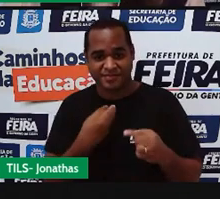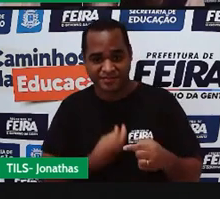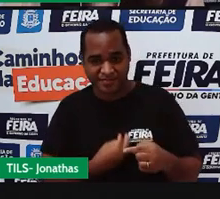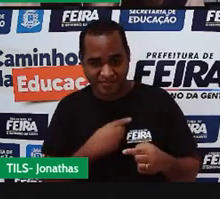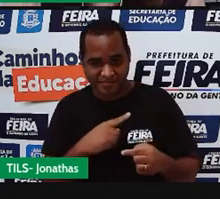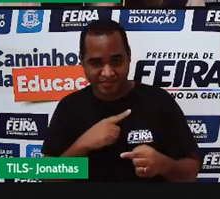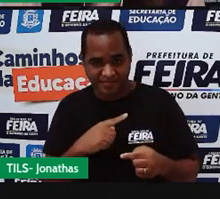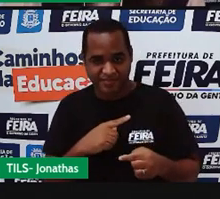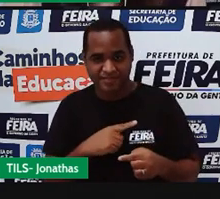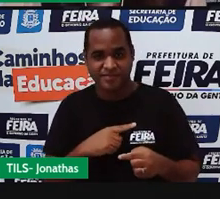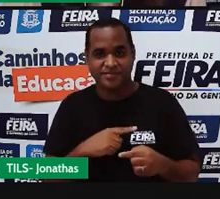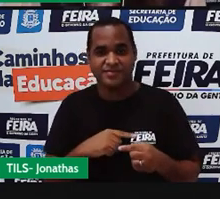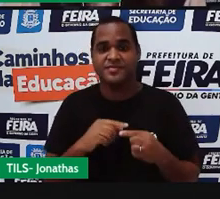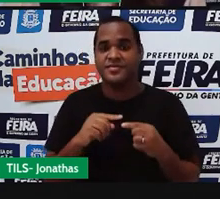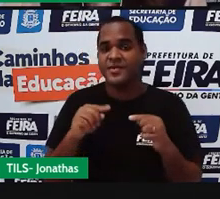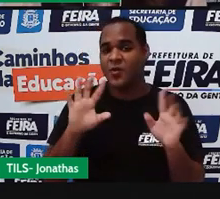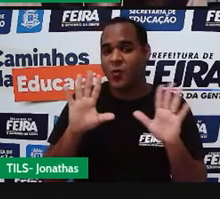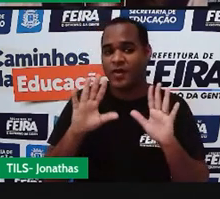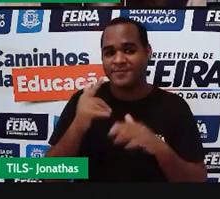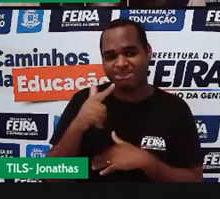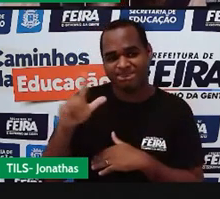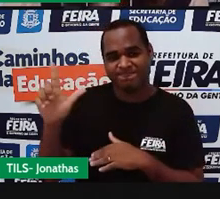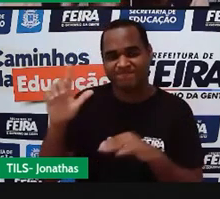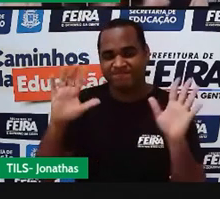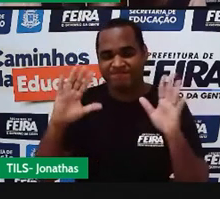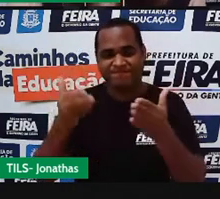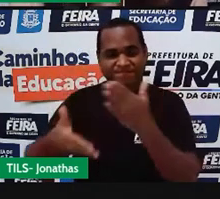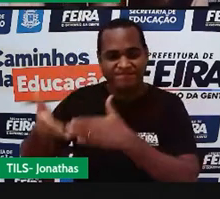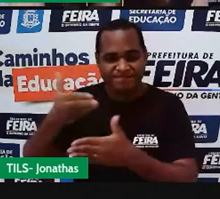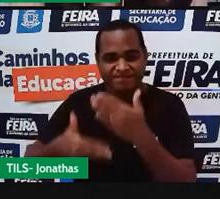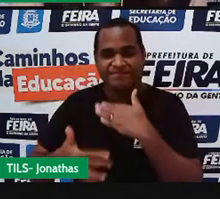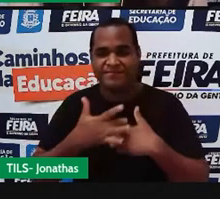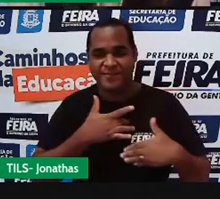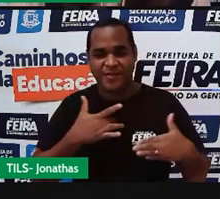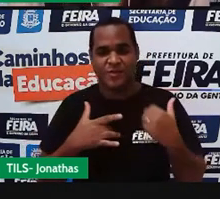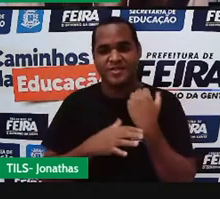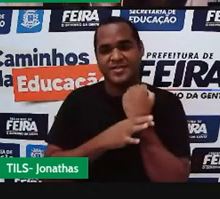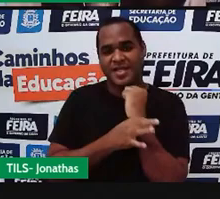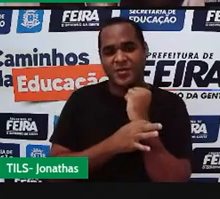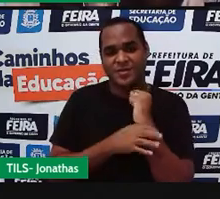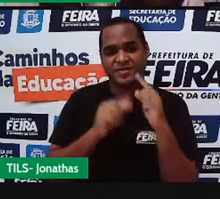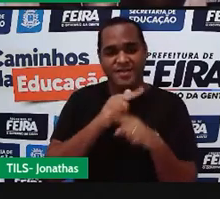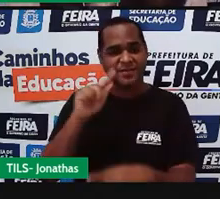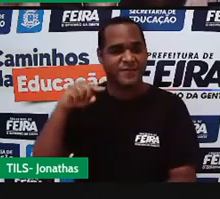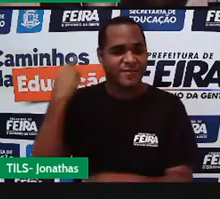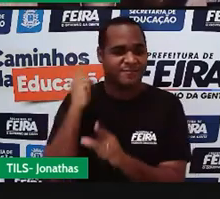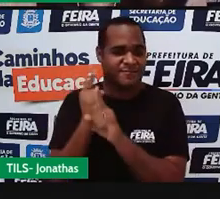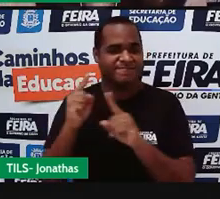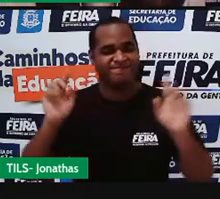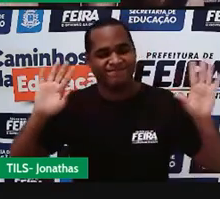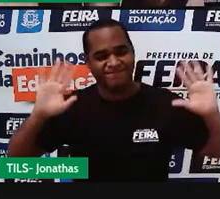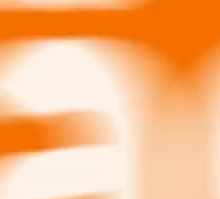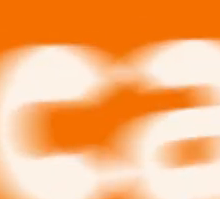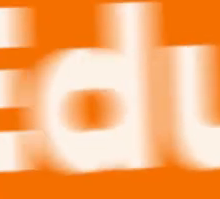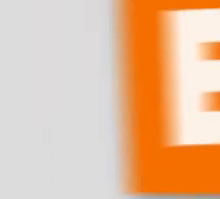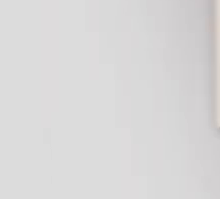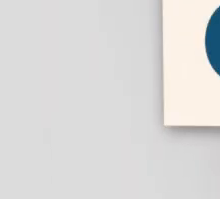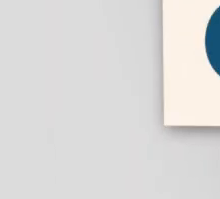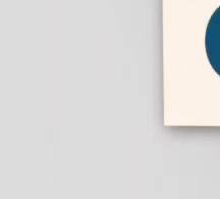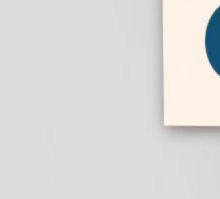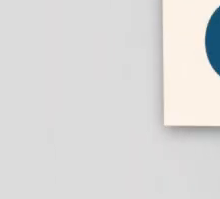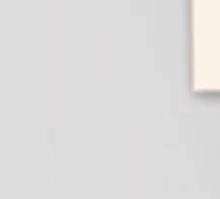então pessoal até a próxima aula Se cuida hein fica insegurança aí e até semana que vem tchau tchau